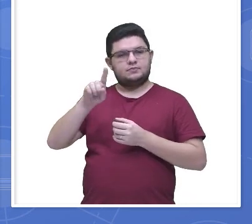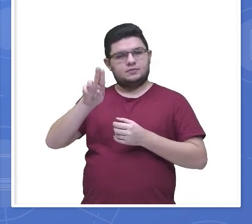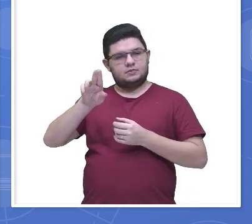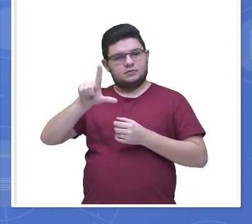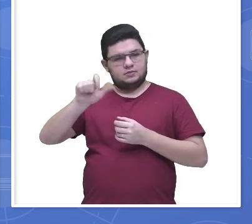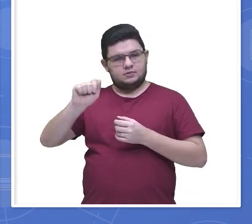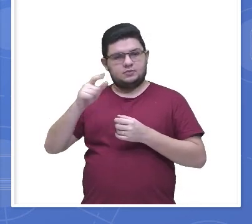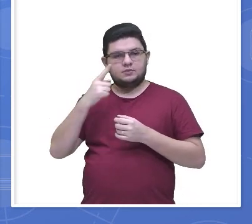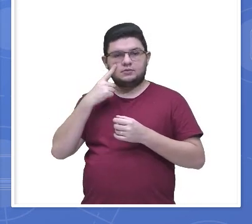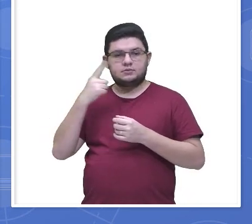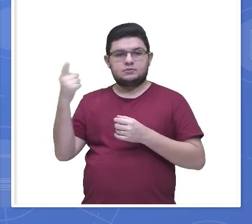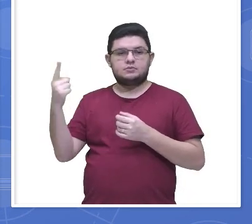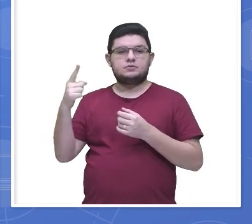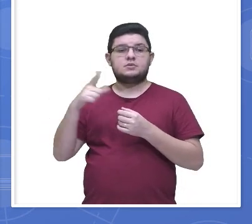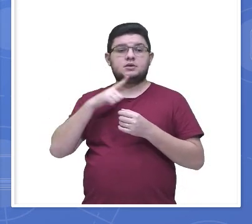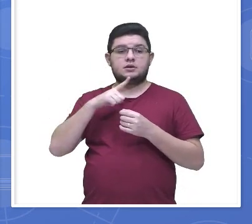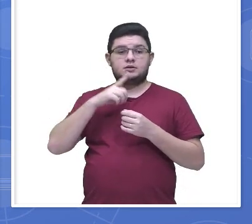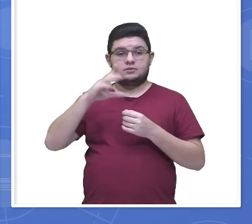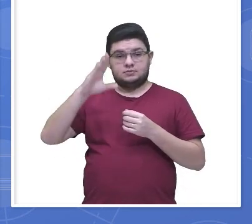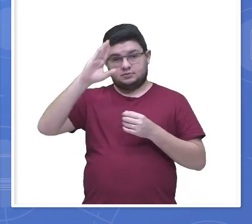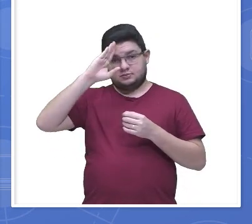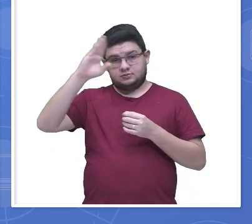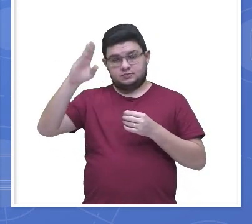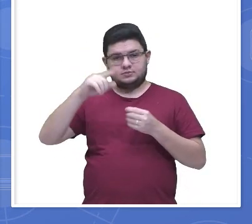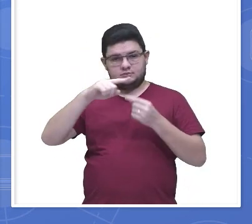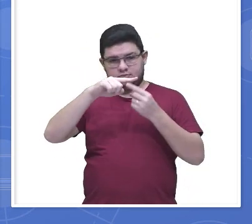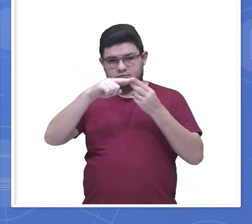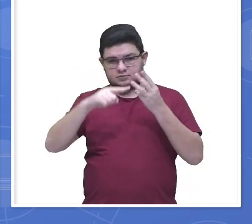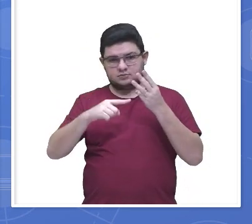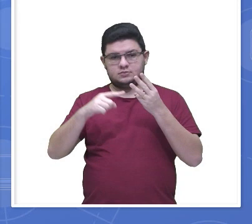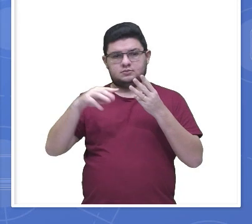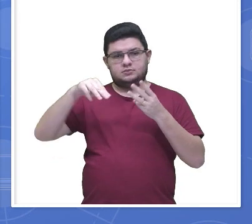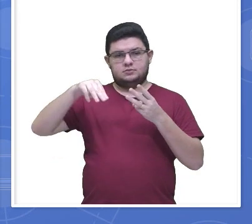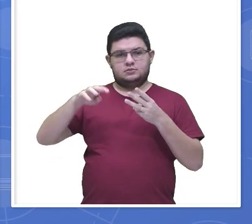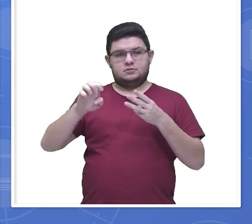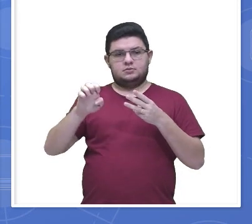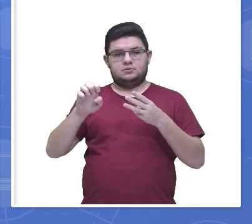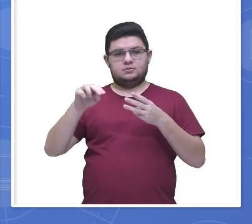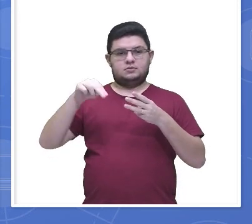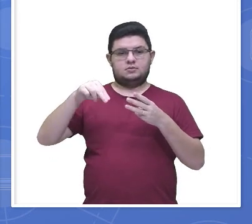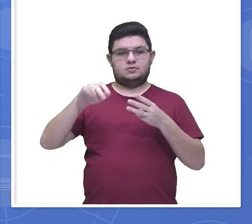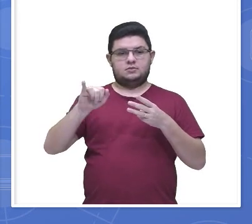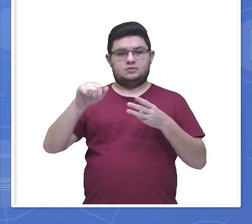e protegidos por três membranas que são chamadas meninges.